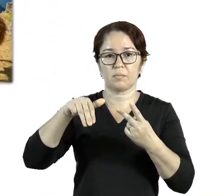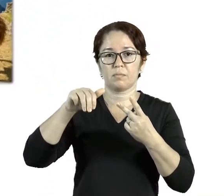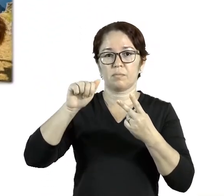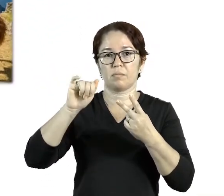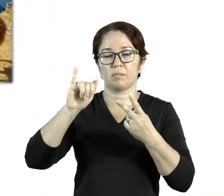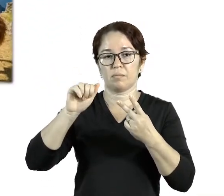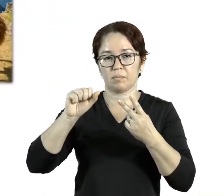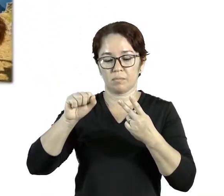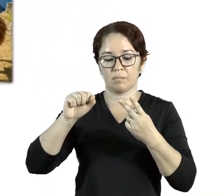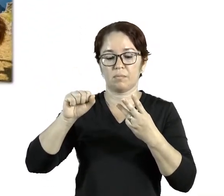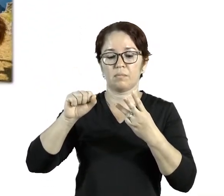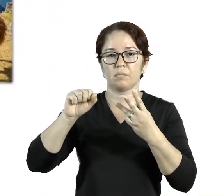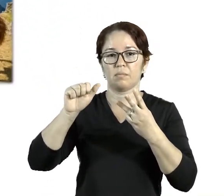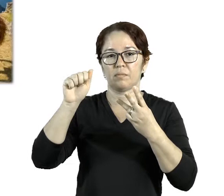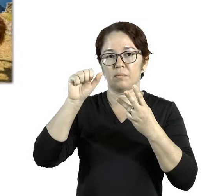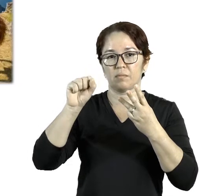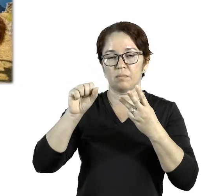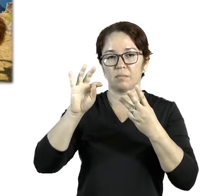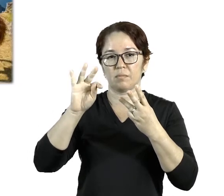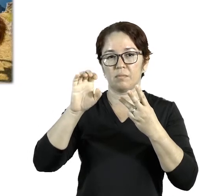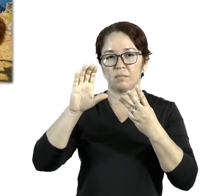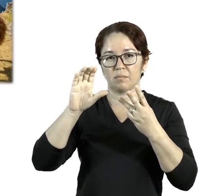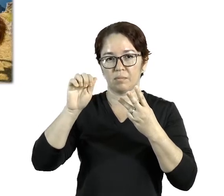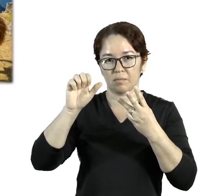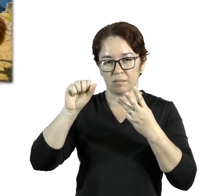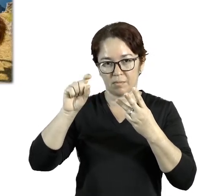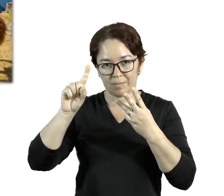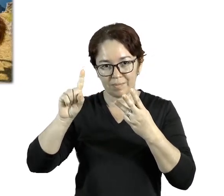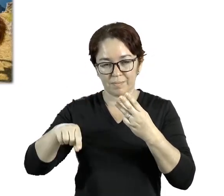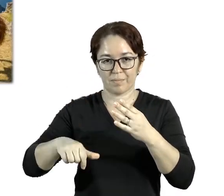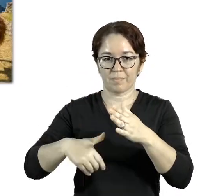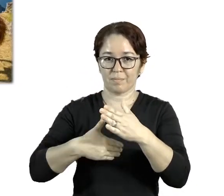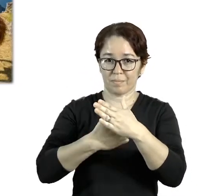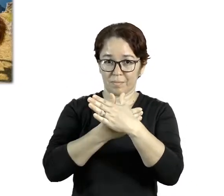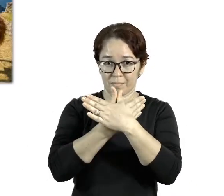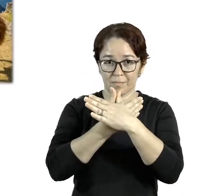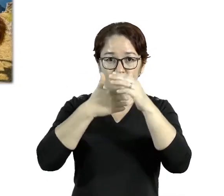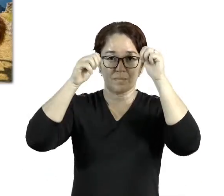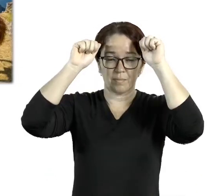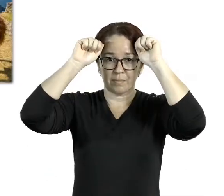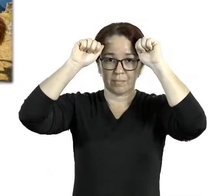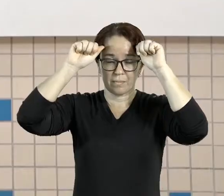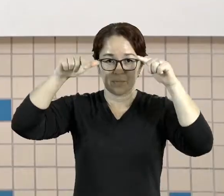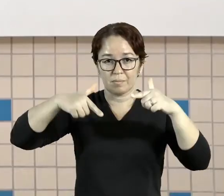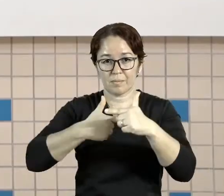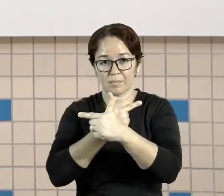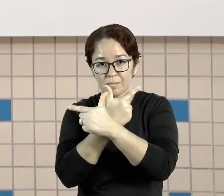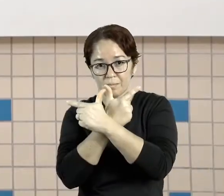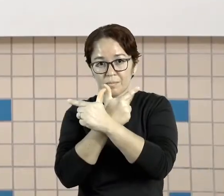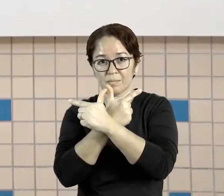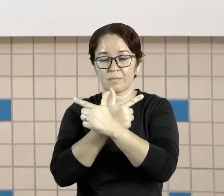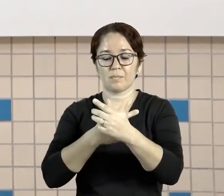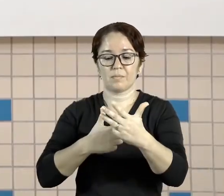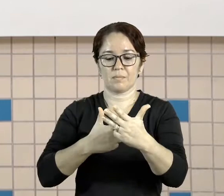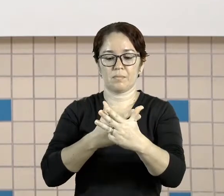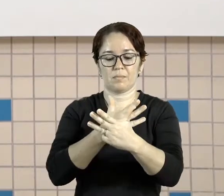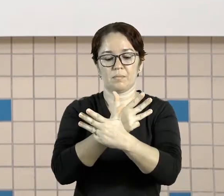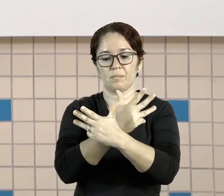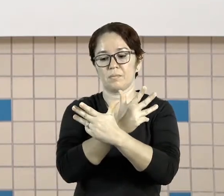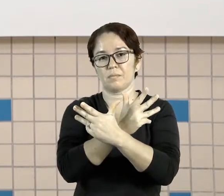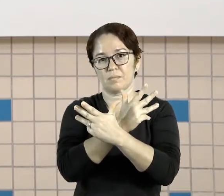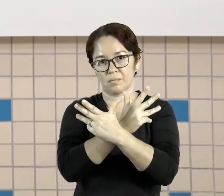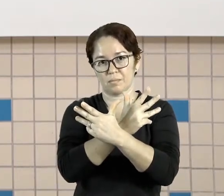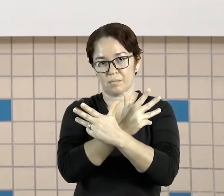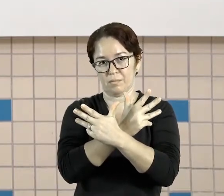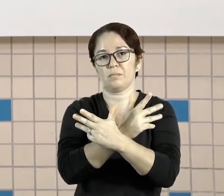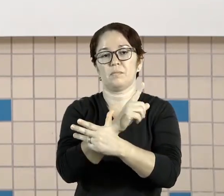esses povos incas, maias e astecas. Professor, mas eu já ouvi falar que esses povos eram povos pré-colombianos. Bom, muitos historiadores não utilizam mais